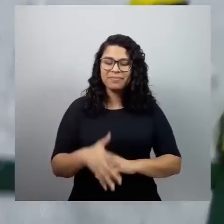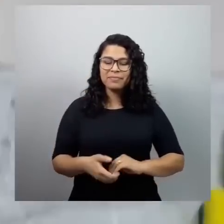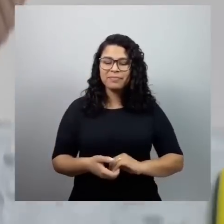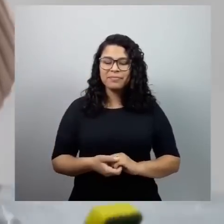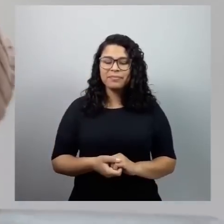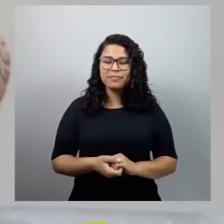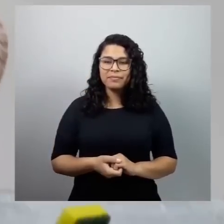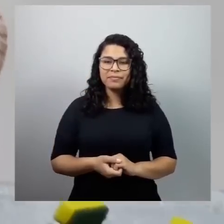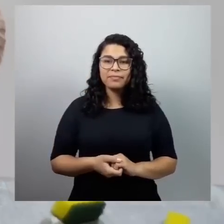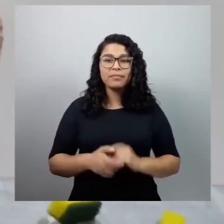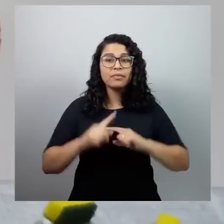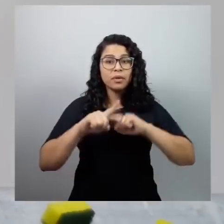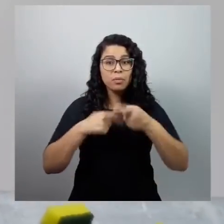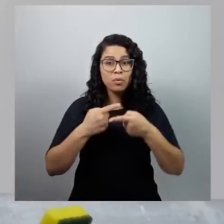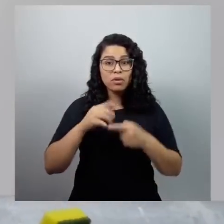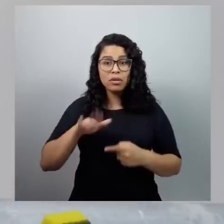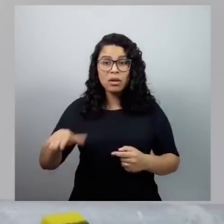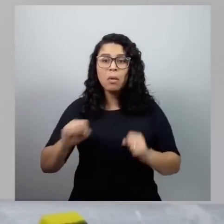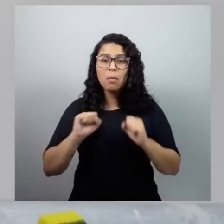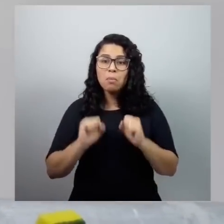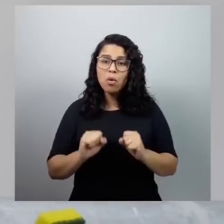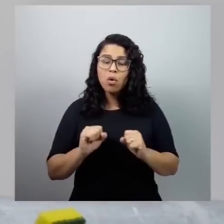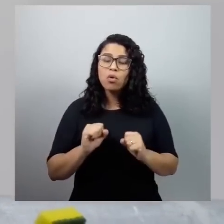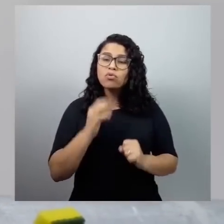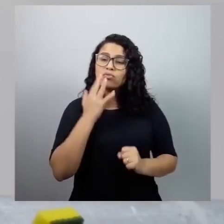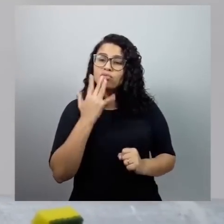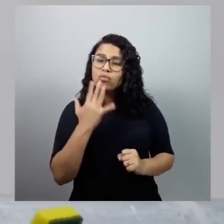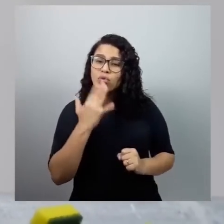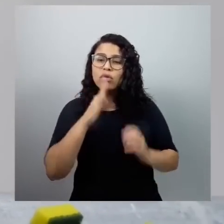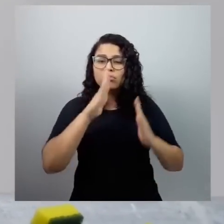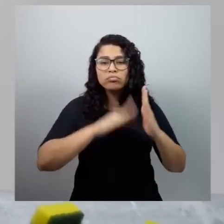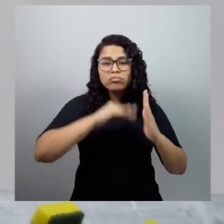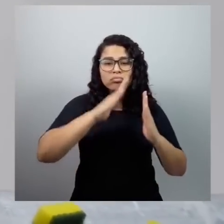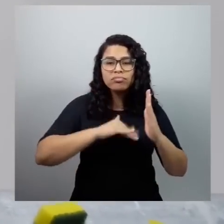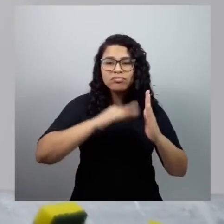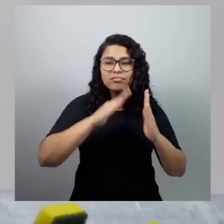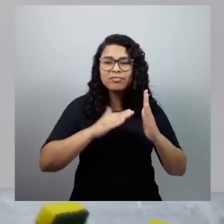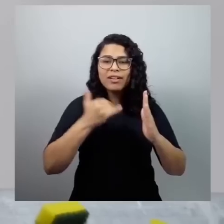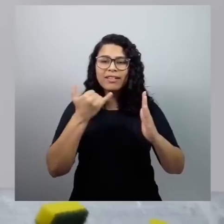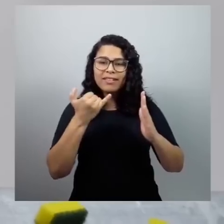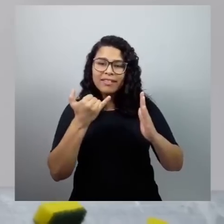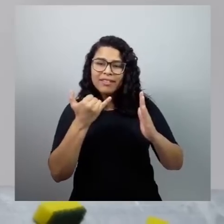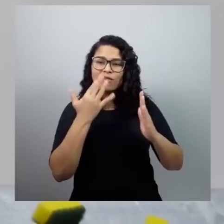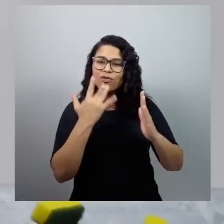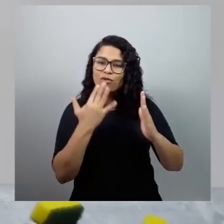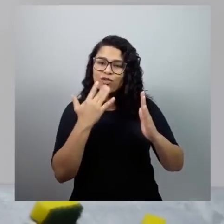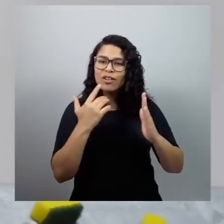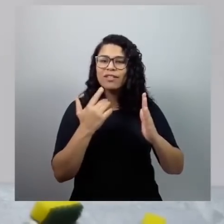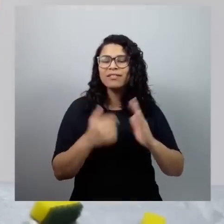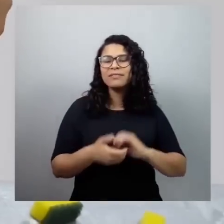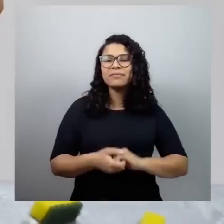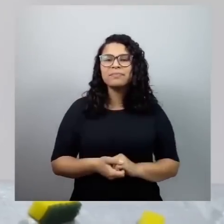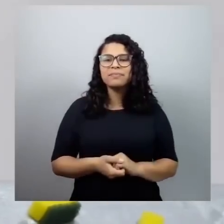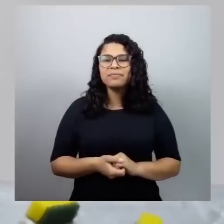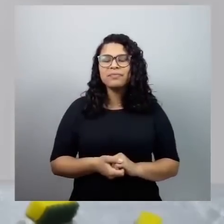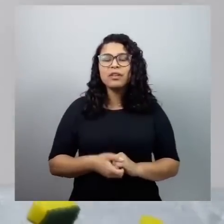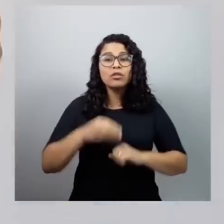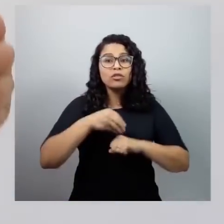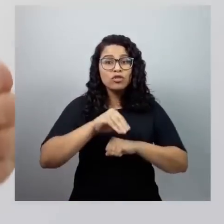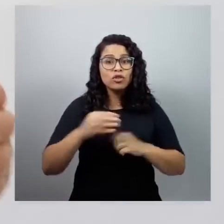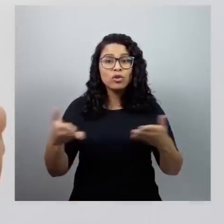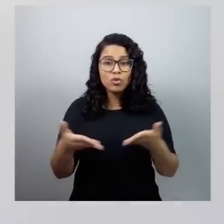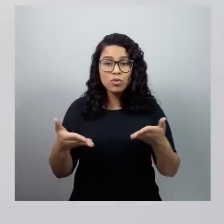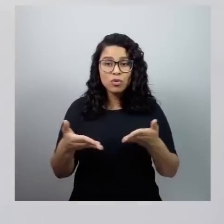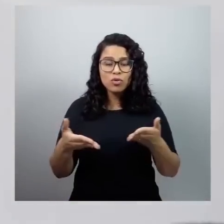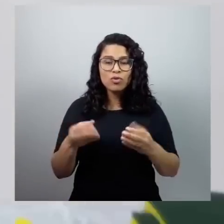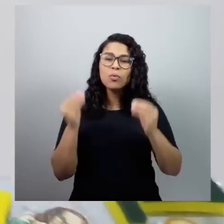Olha aí. Ou se a criança quiser, ela pode usar canetinha, lápis de cor para fazer as frutas, tá bom? Então, nossa dica de